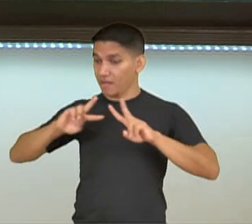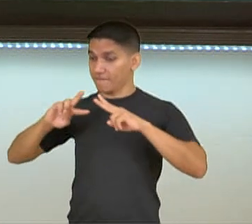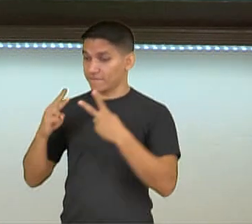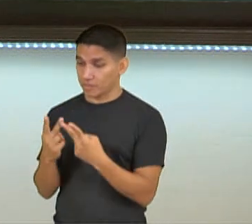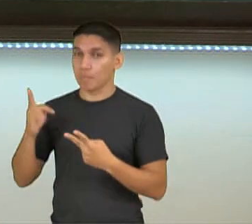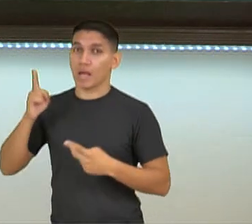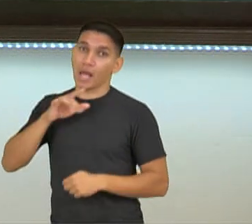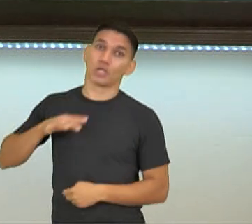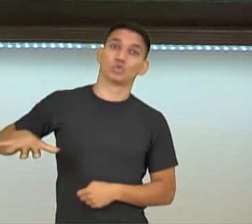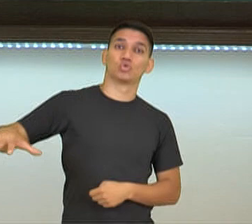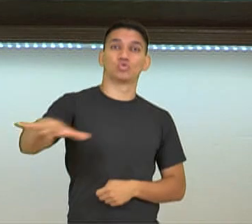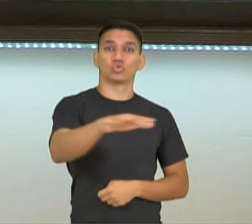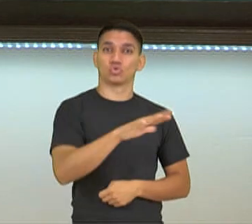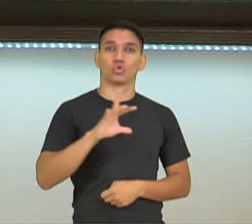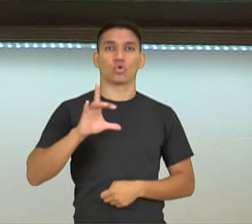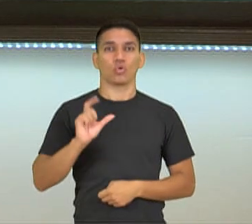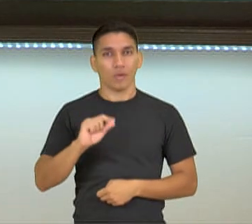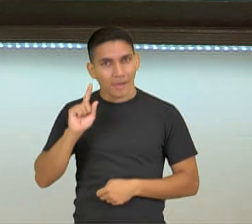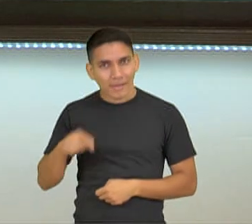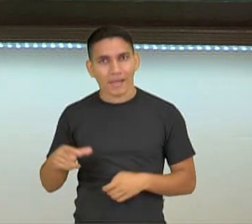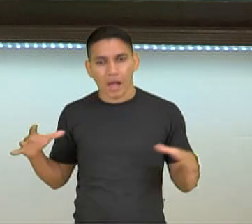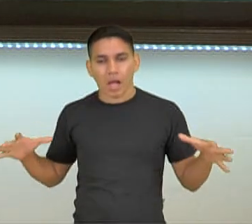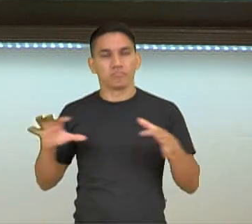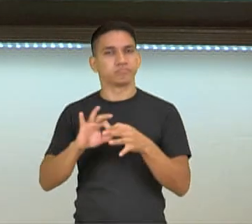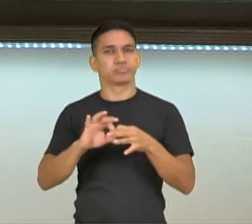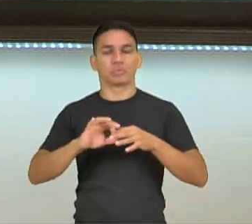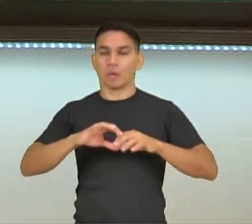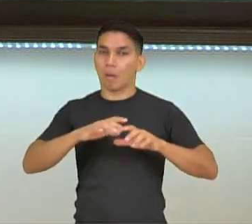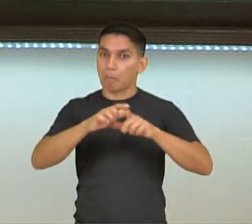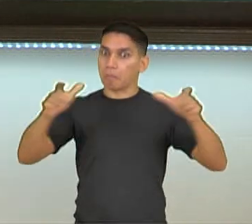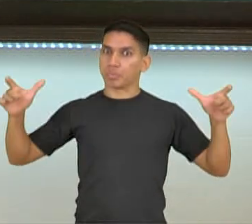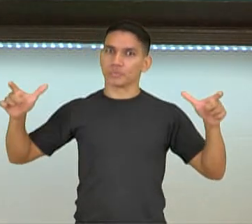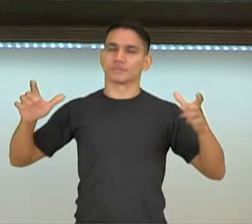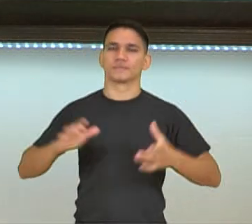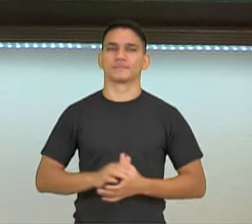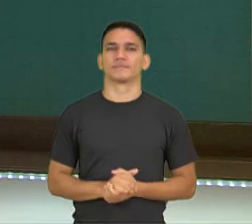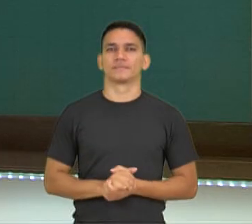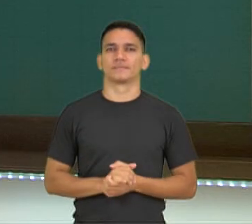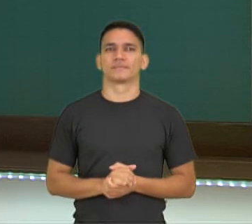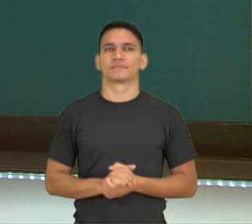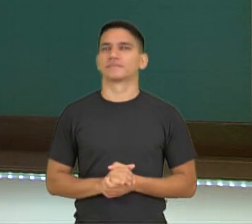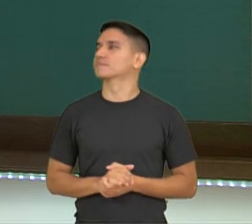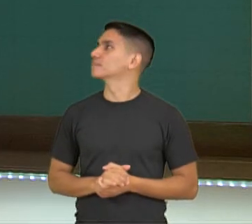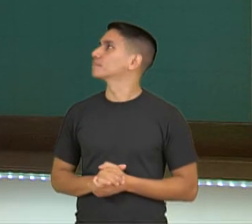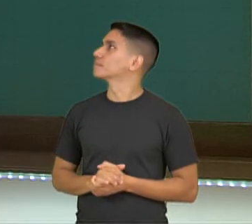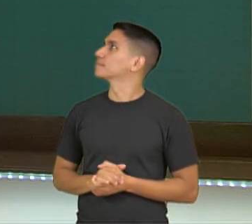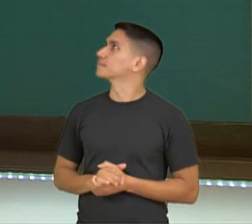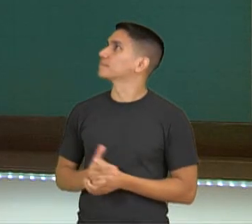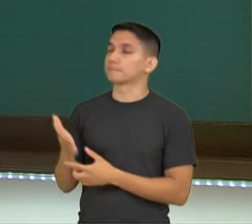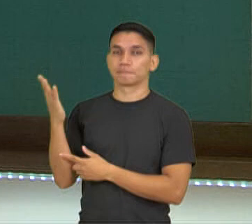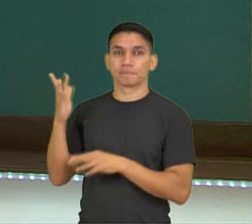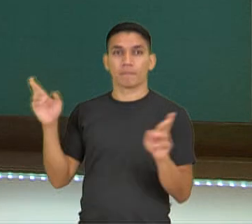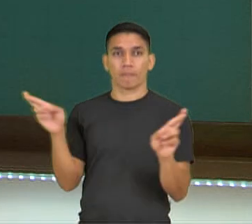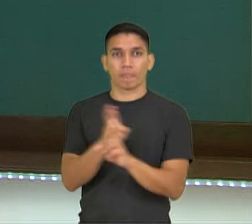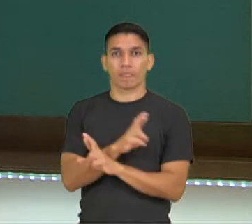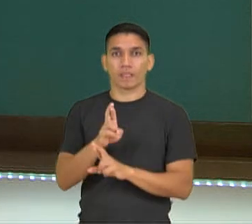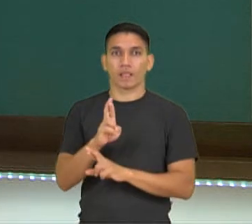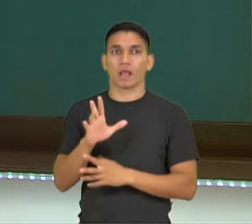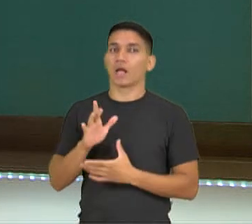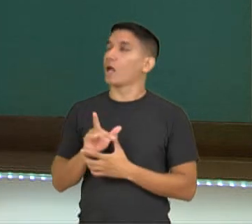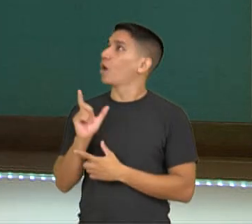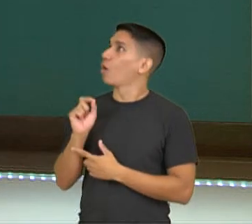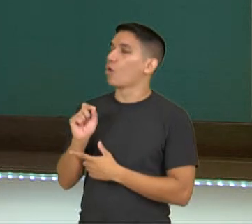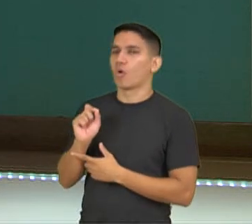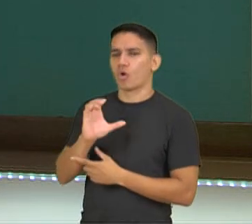todo, tá? Ela é o macro, beleza? Então, olha só, com relação,